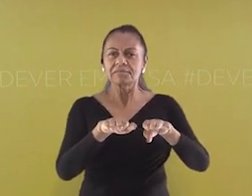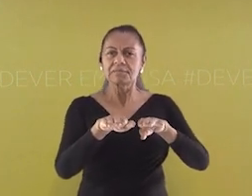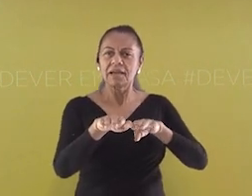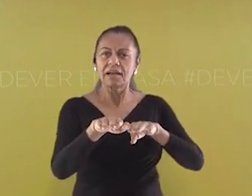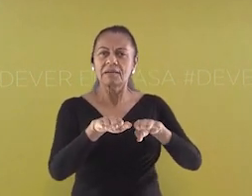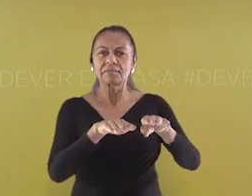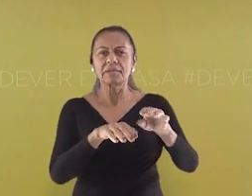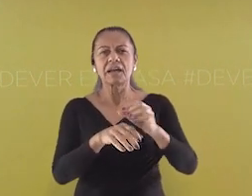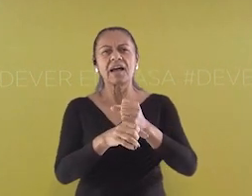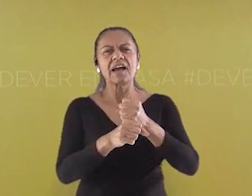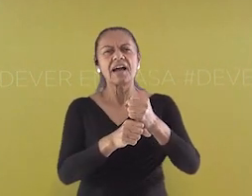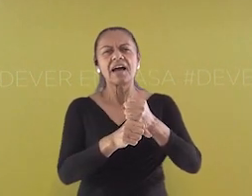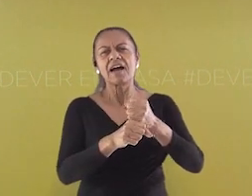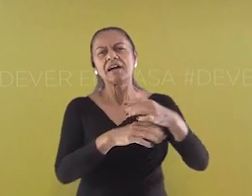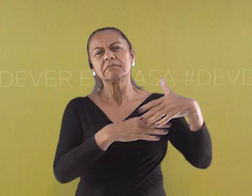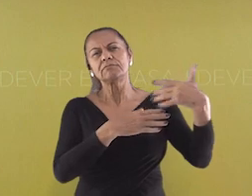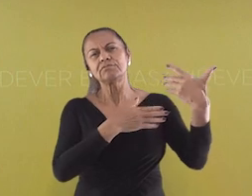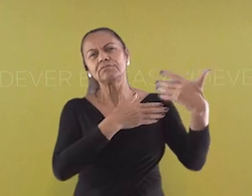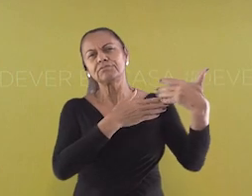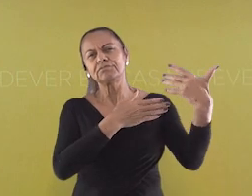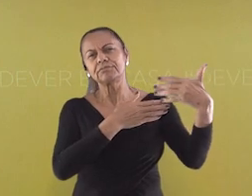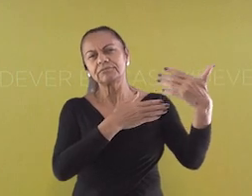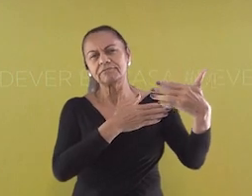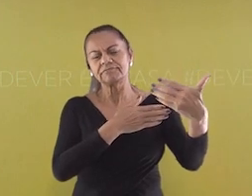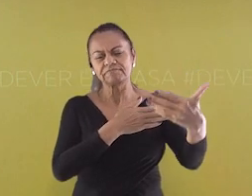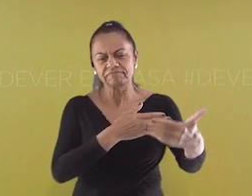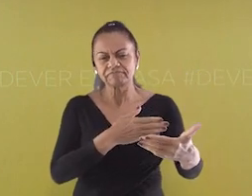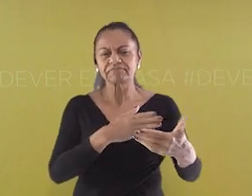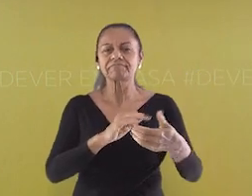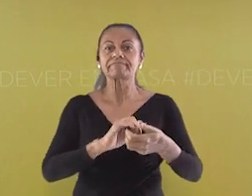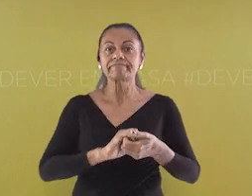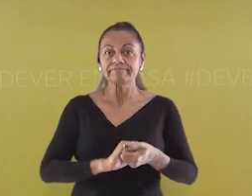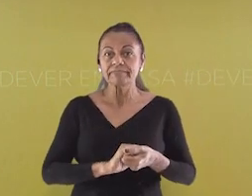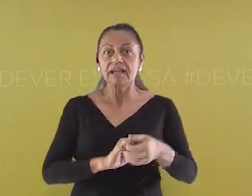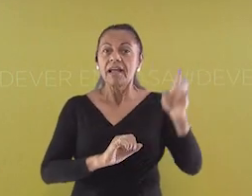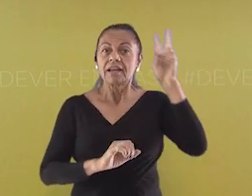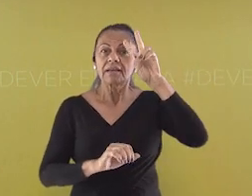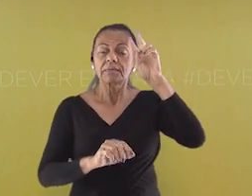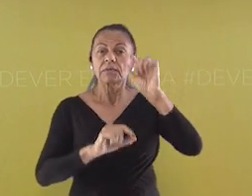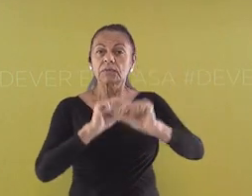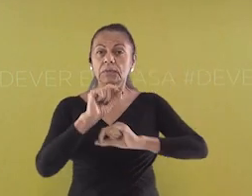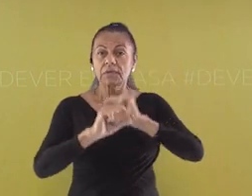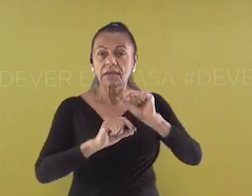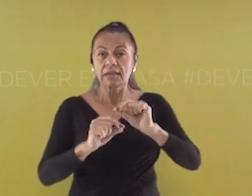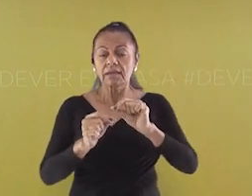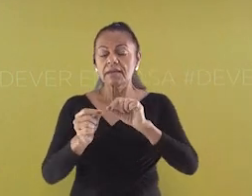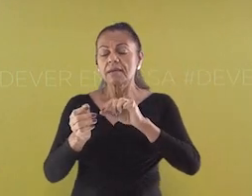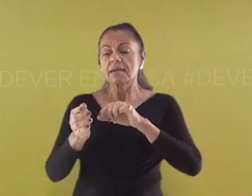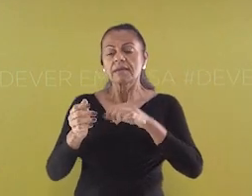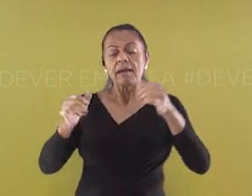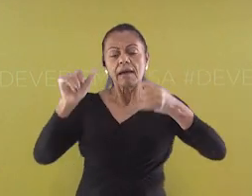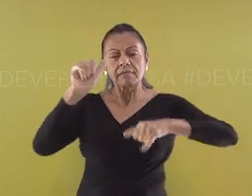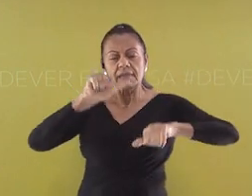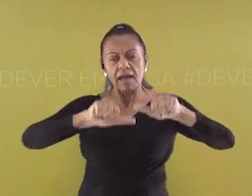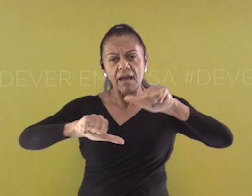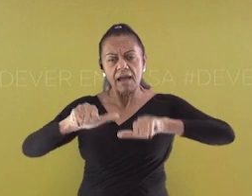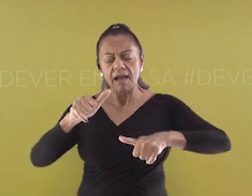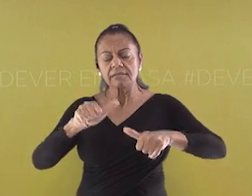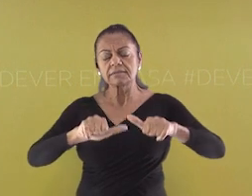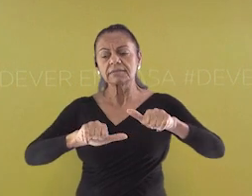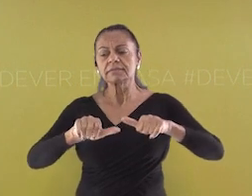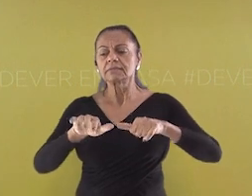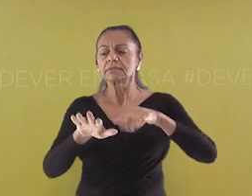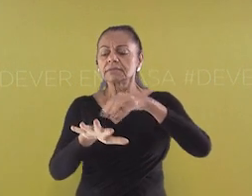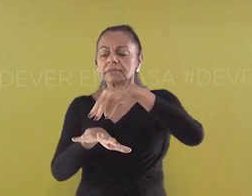se separando ao longo das eras geológicas. Lembrando que a análise de fósseis de uma